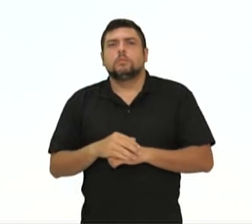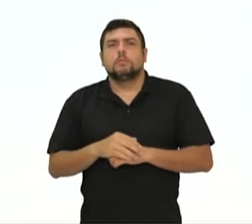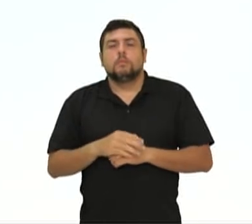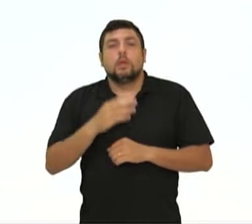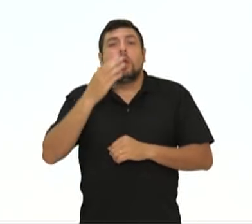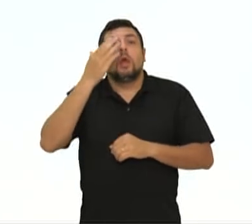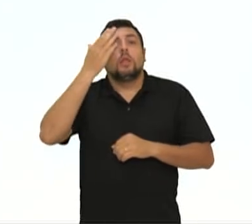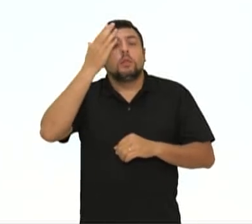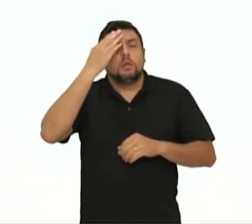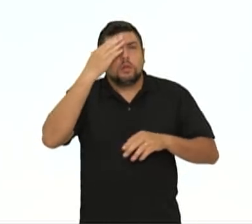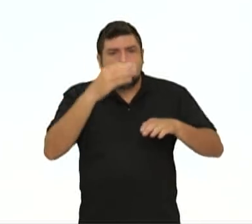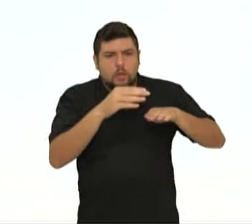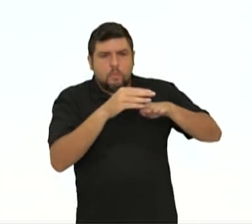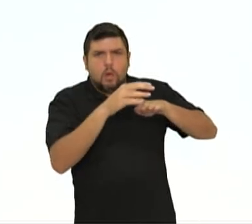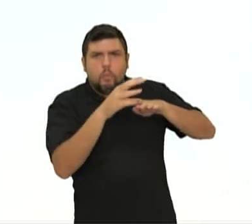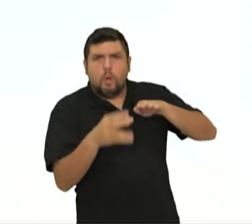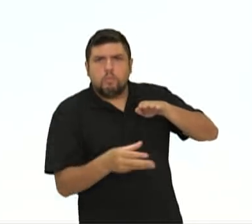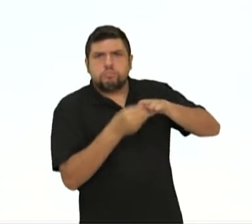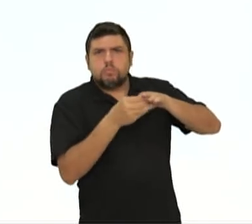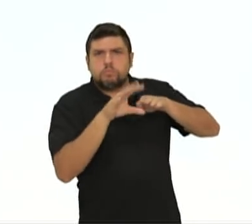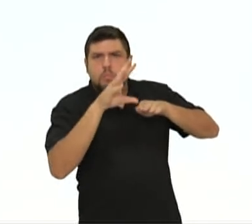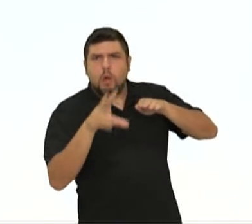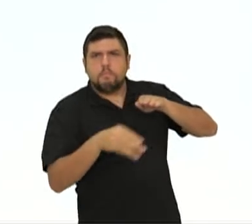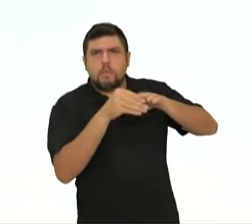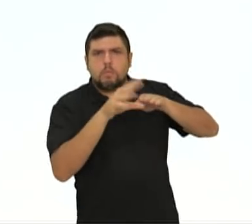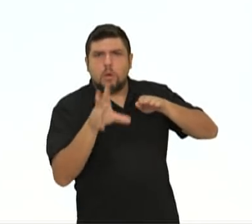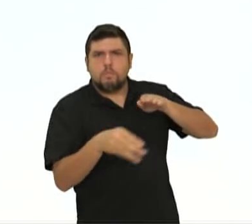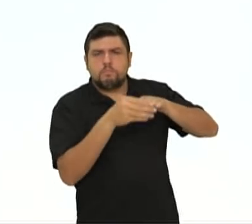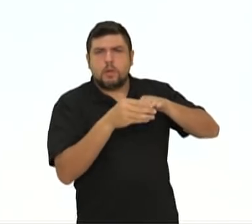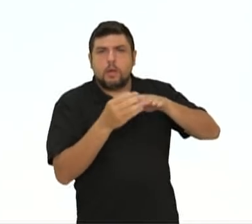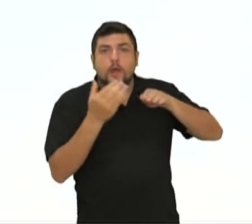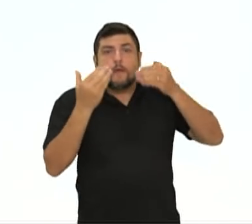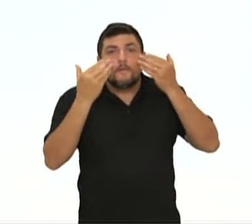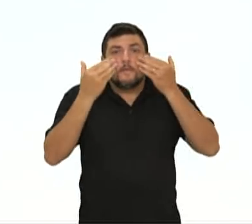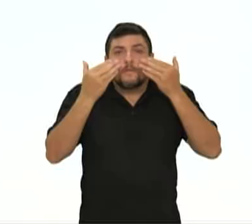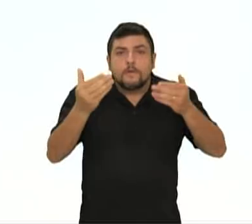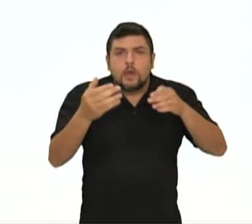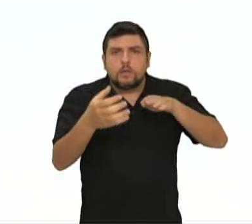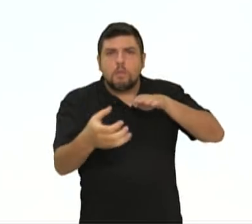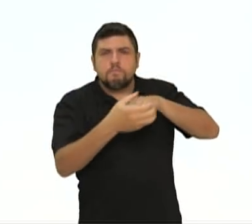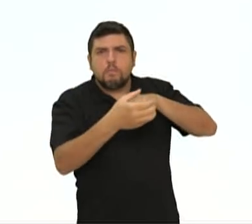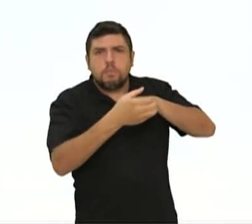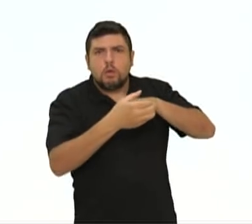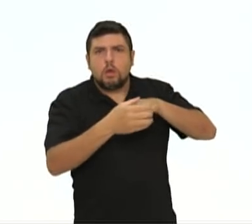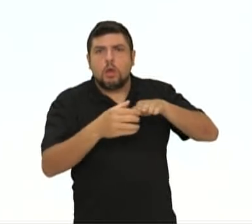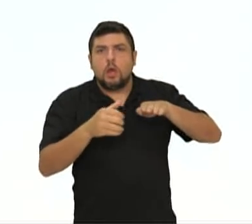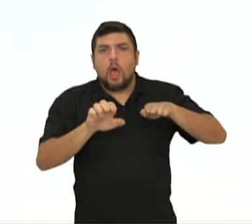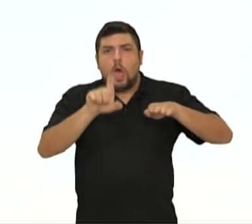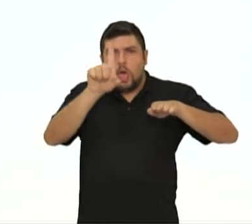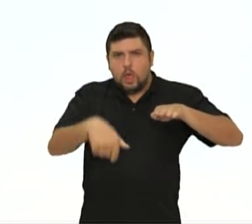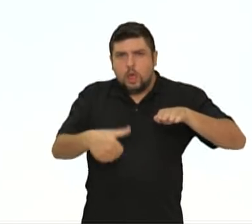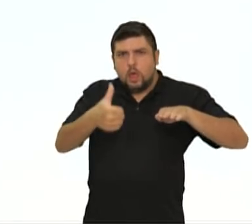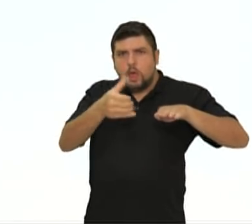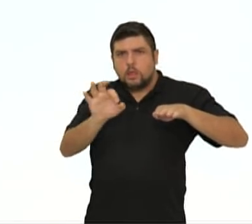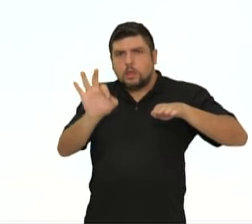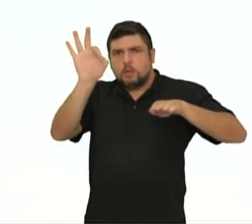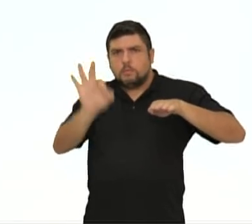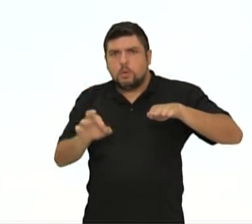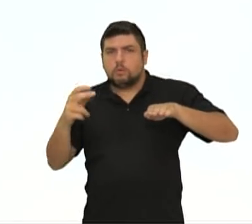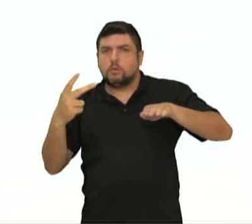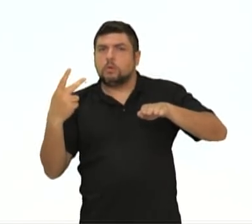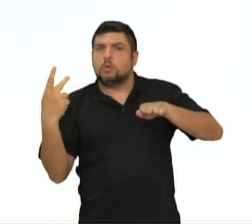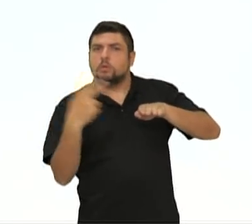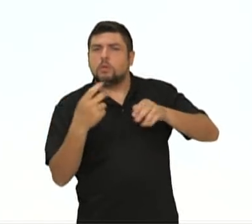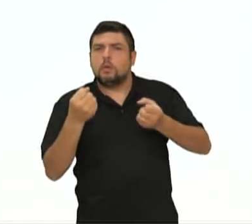de pesos extras, sejam os lastros, né, dianteiros, compreendem em torno de 10% da massa do trator,